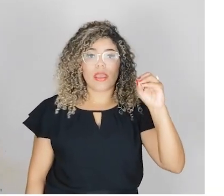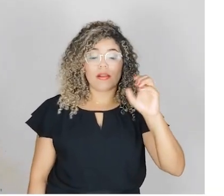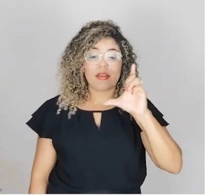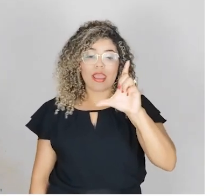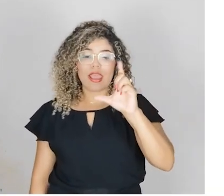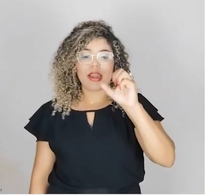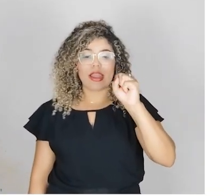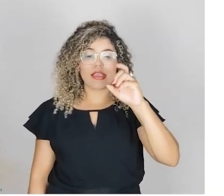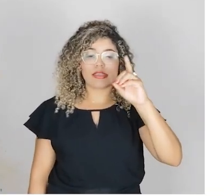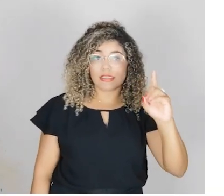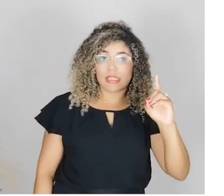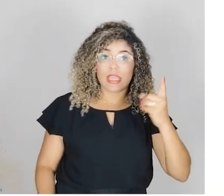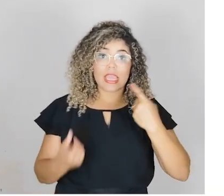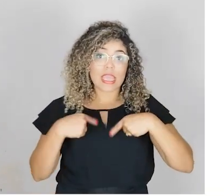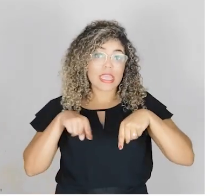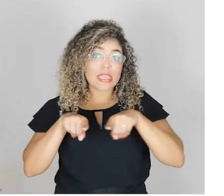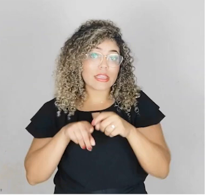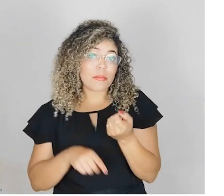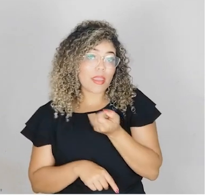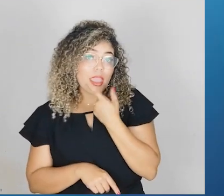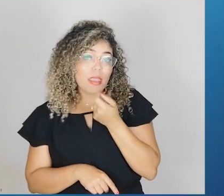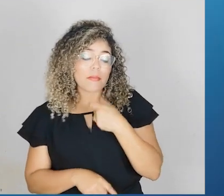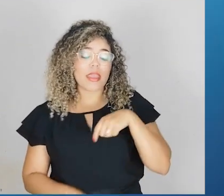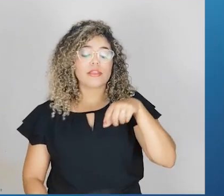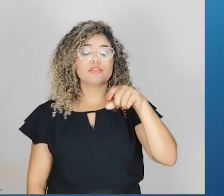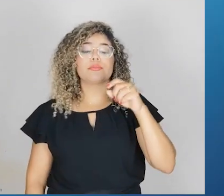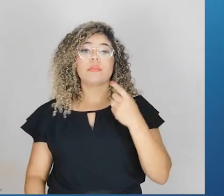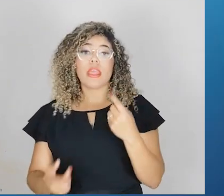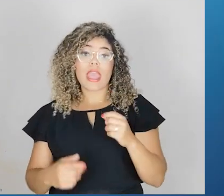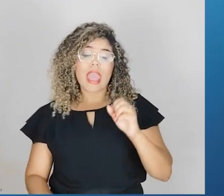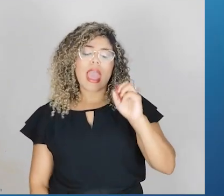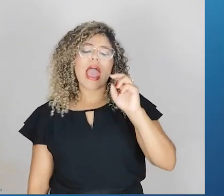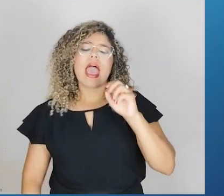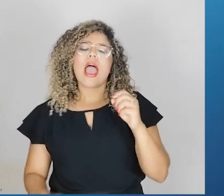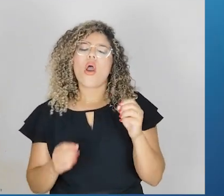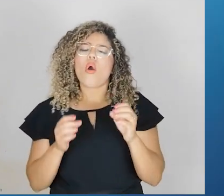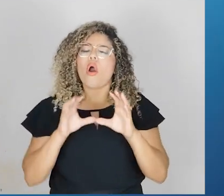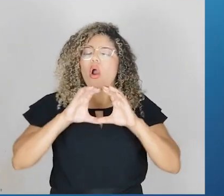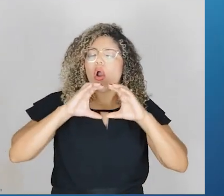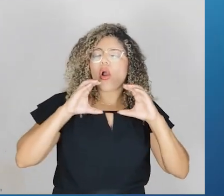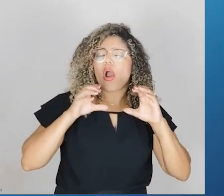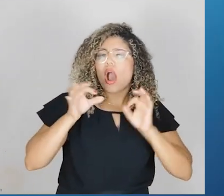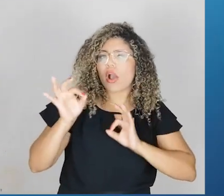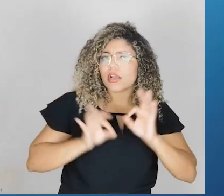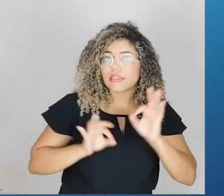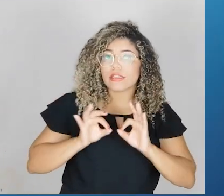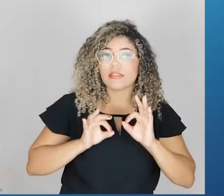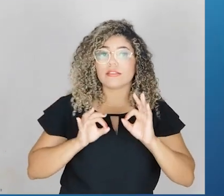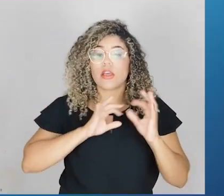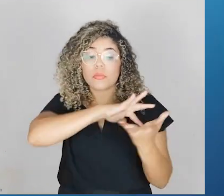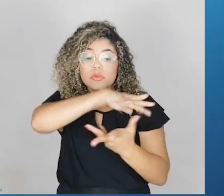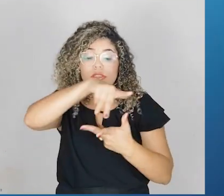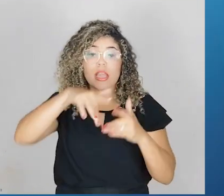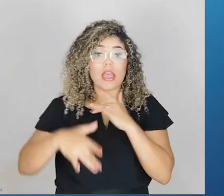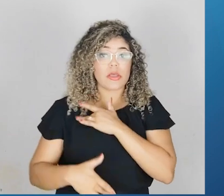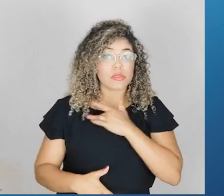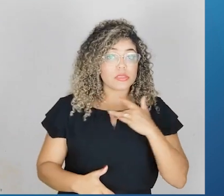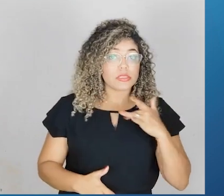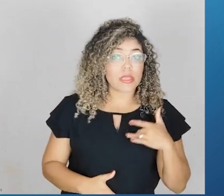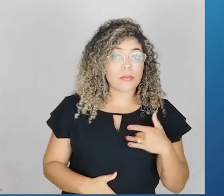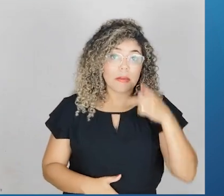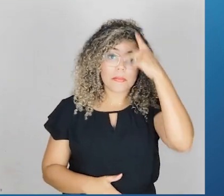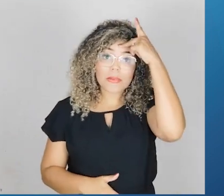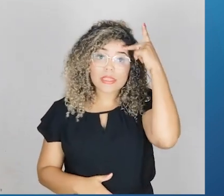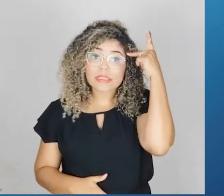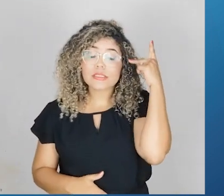e medicamentos anticolinegérgicos. A OMS traz alguns fatores motivadores da entrada de muitas vezes usuários